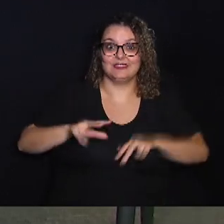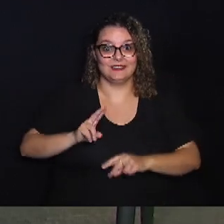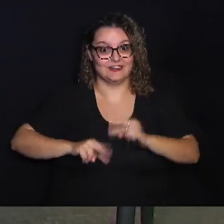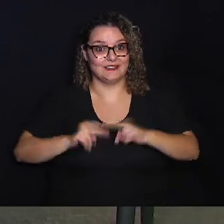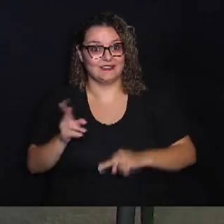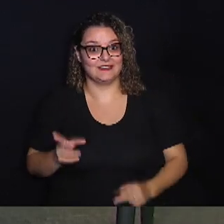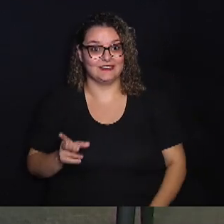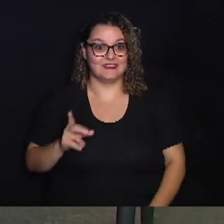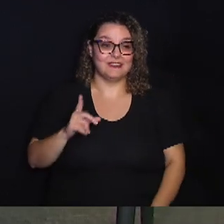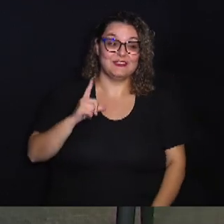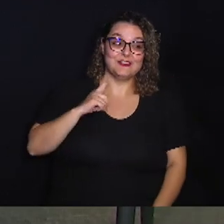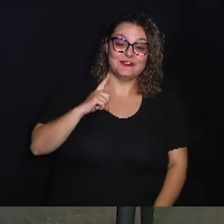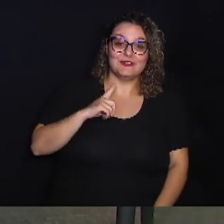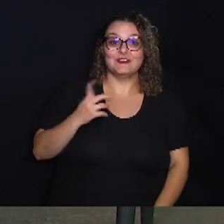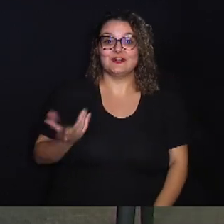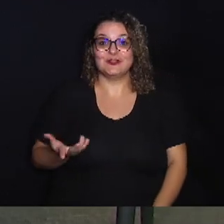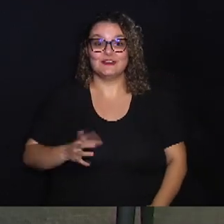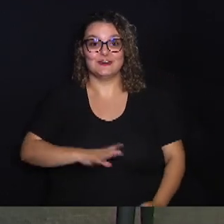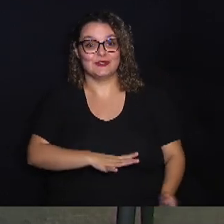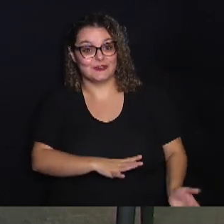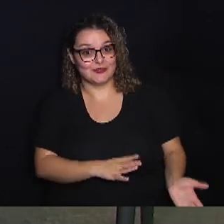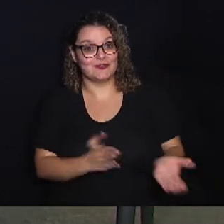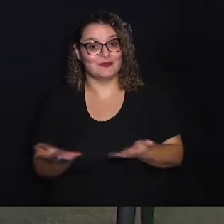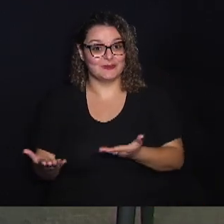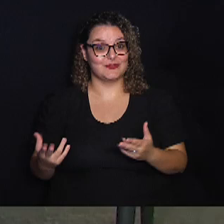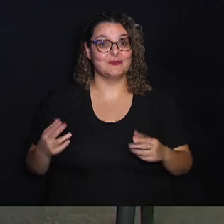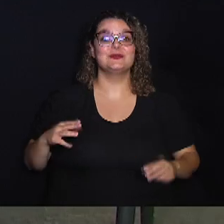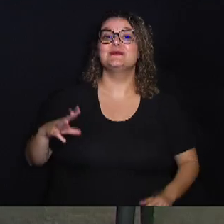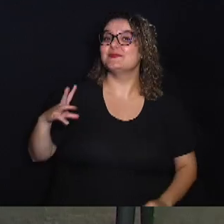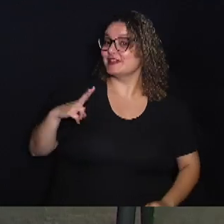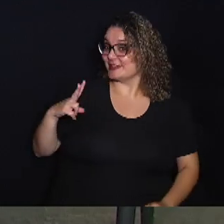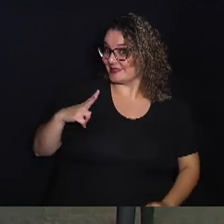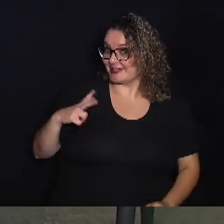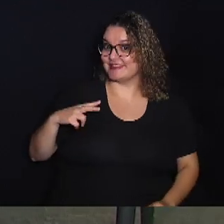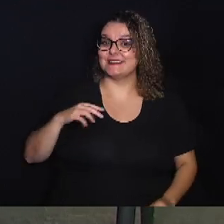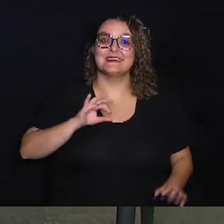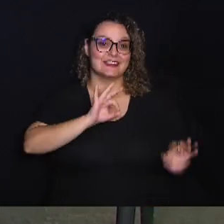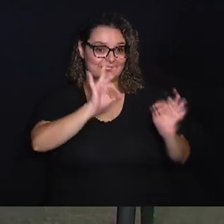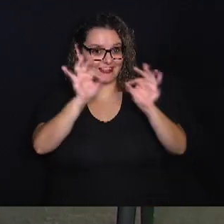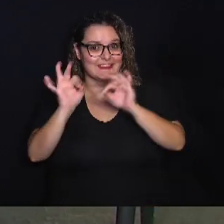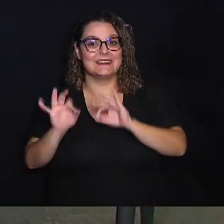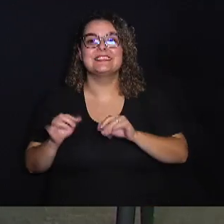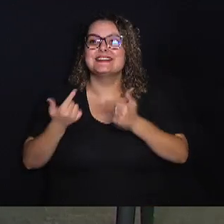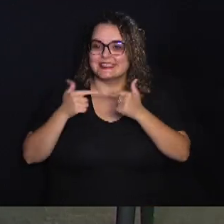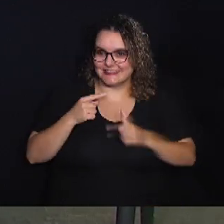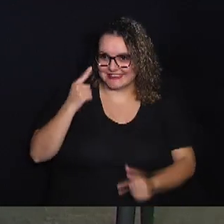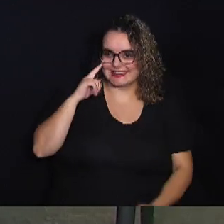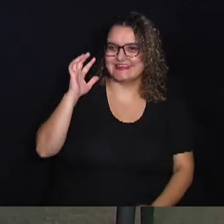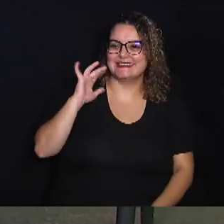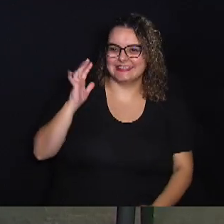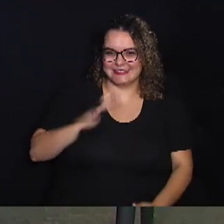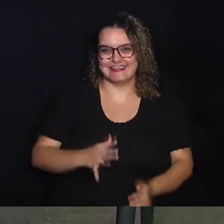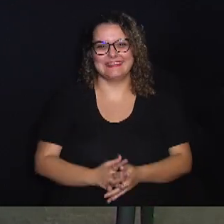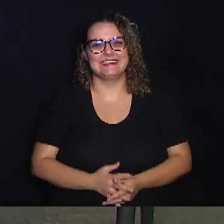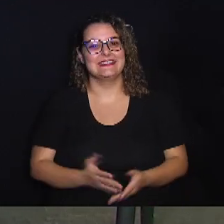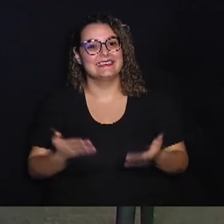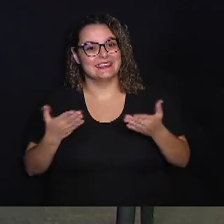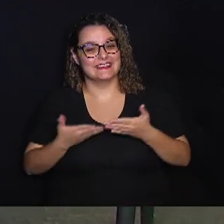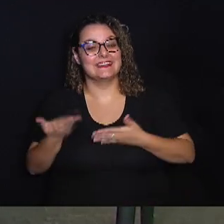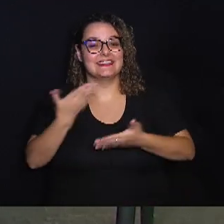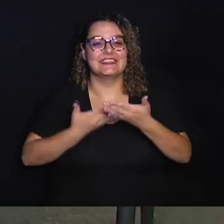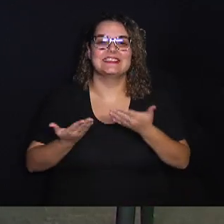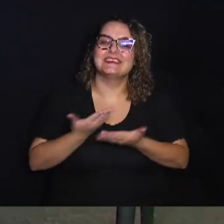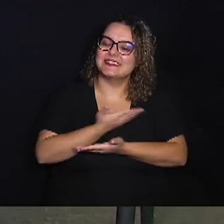tive até uma apresentação musical particular que vocês vão acompanhar. Imagina! E agora a gente vai compartilhar